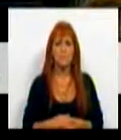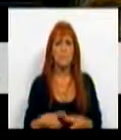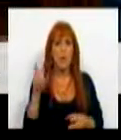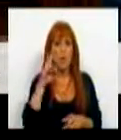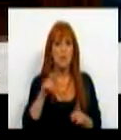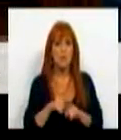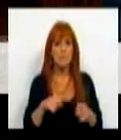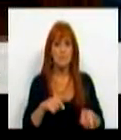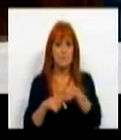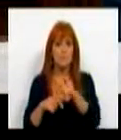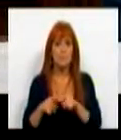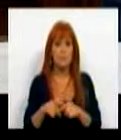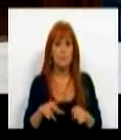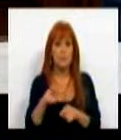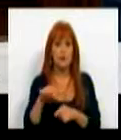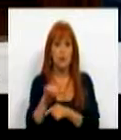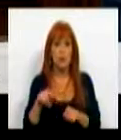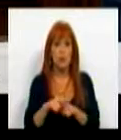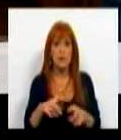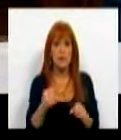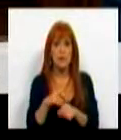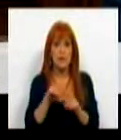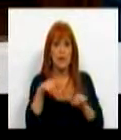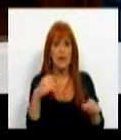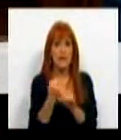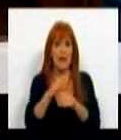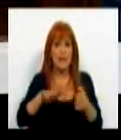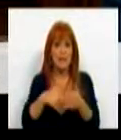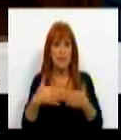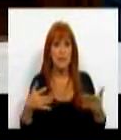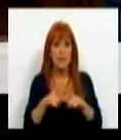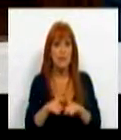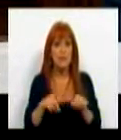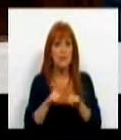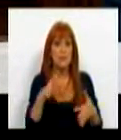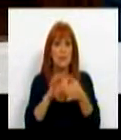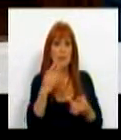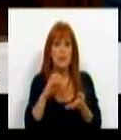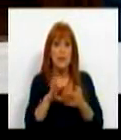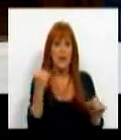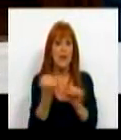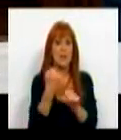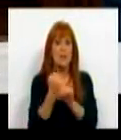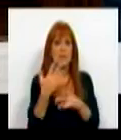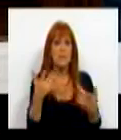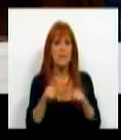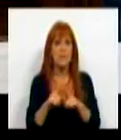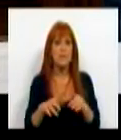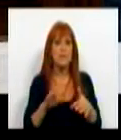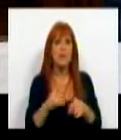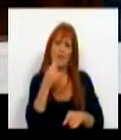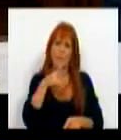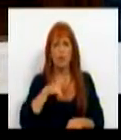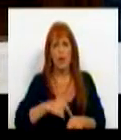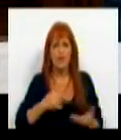Olha, we would like to highlight that Banif's business plan is a credible exercise. Eu vou falar em